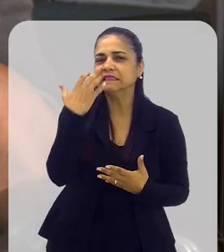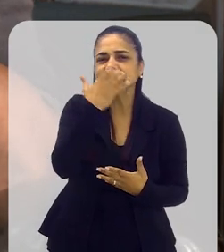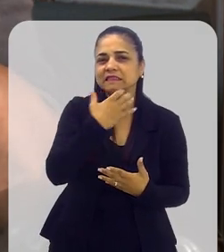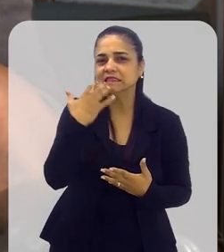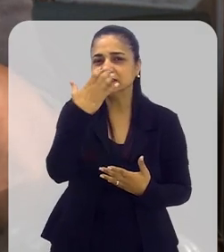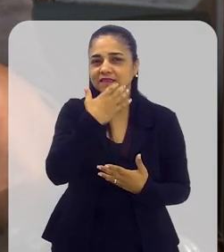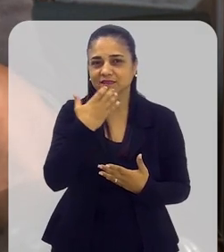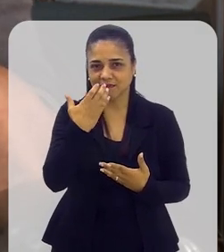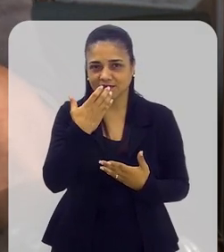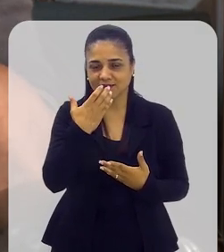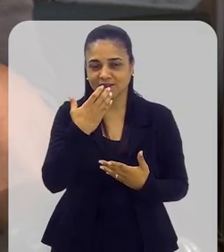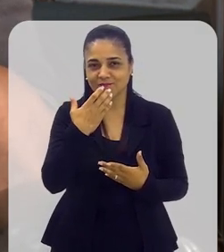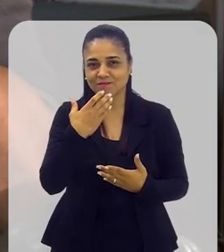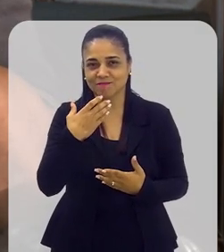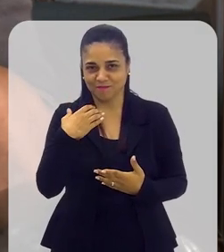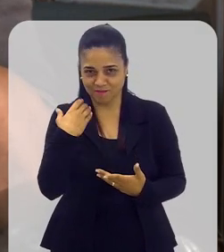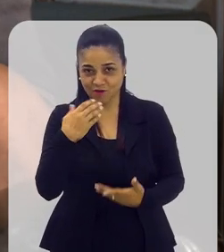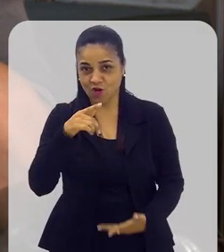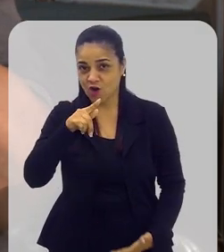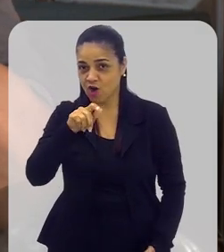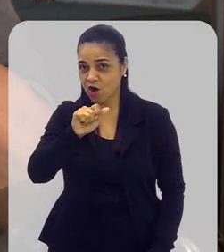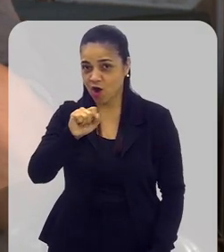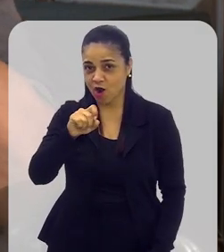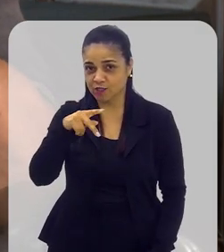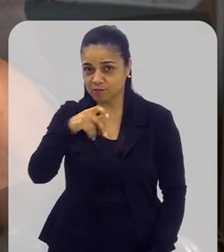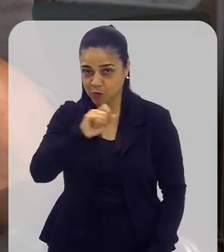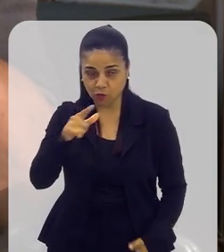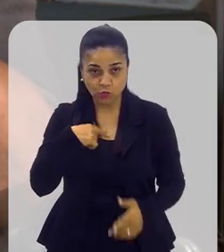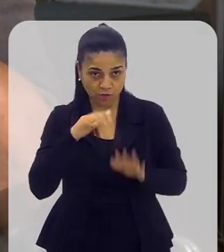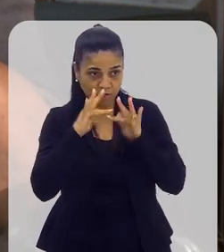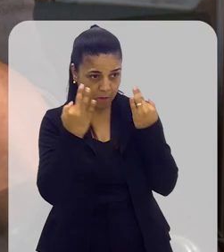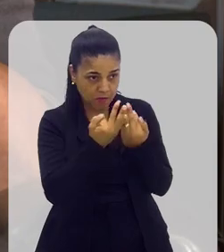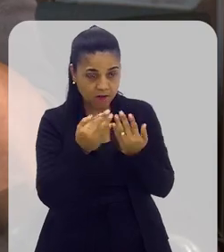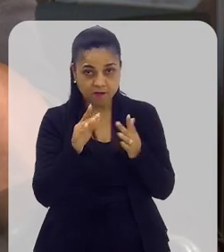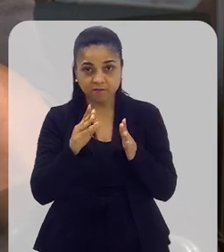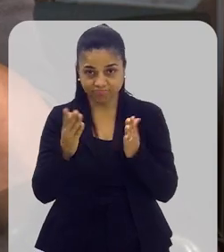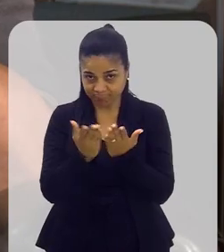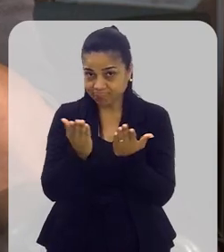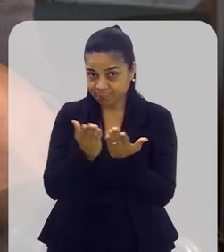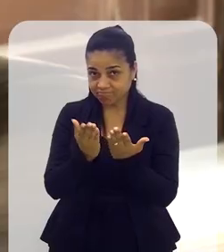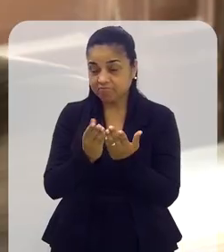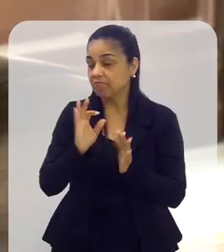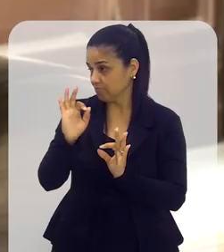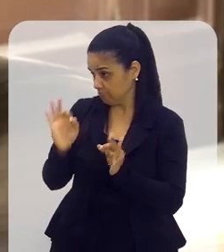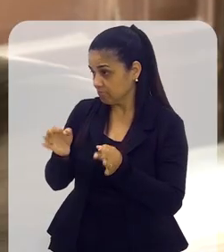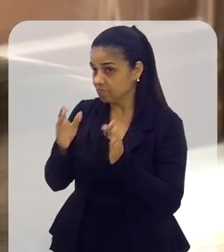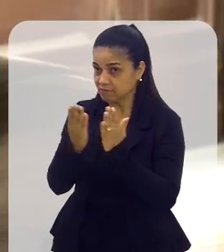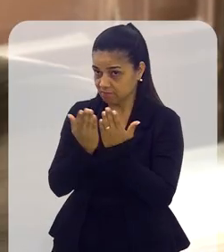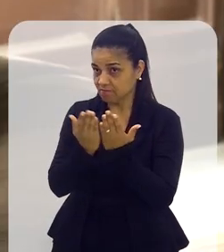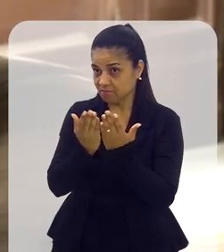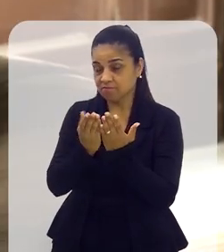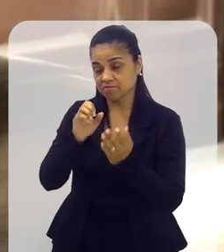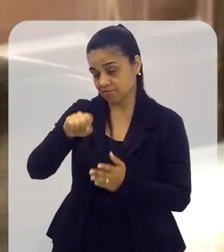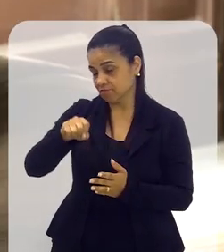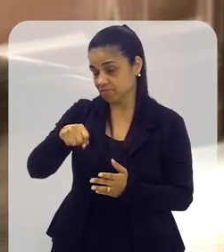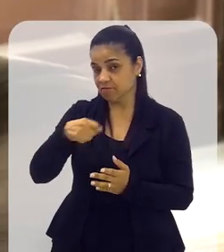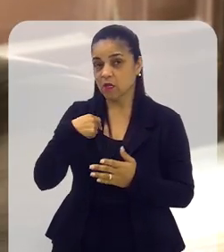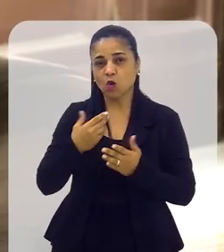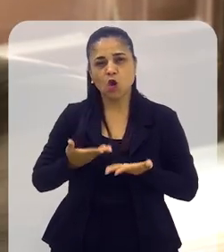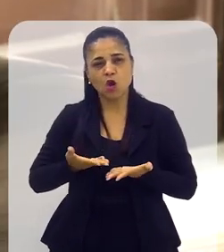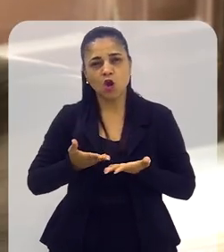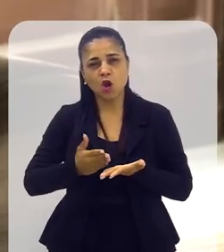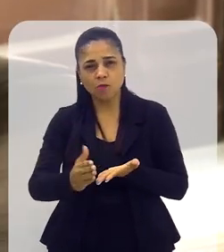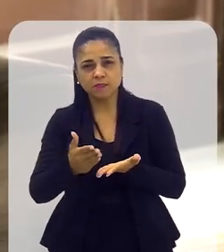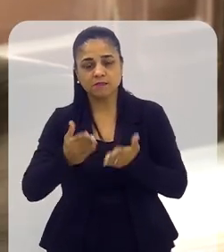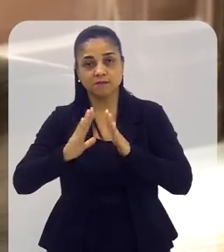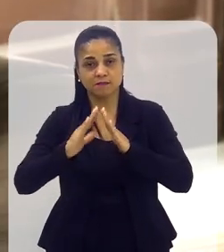de cantar música gospel? Sua família é gospel? Evangélica? Minha família é cristã, sim. Eu comecei na igreja...